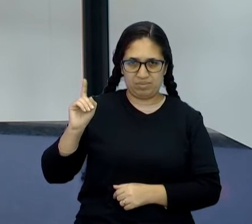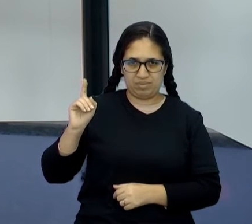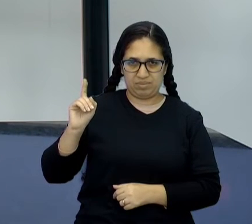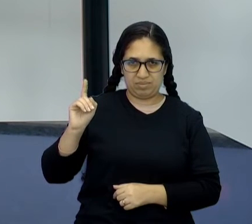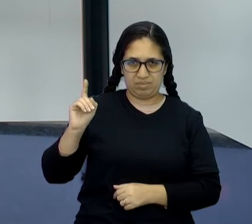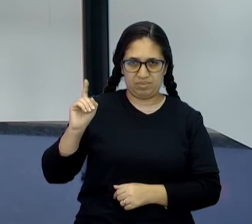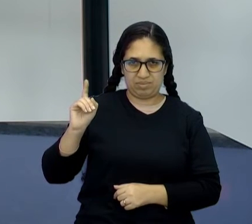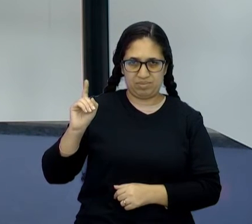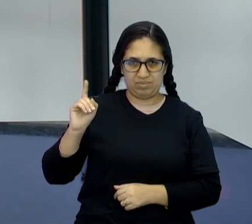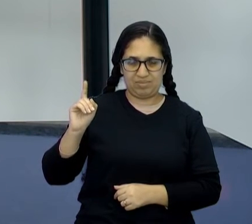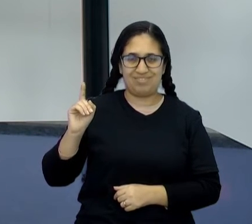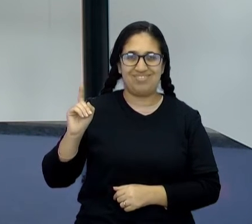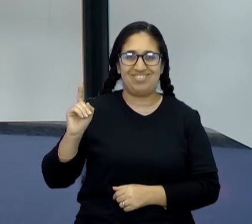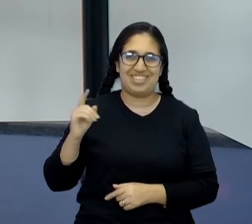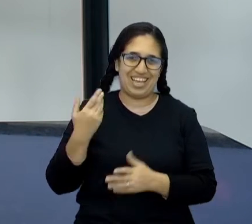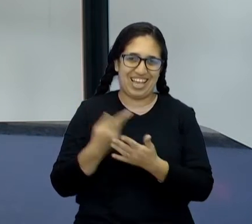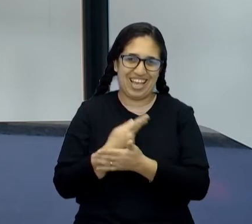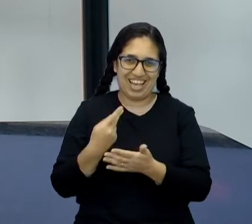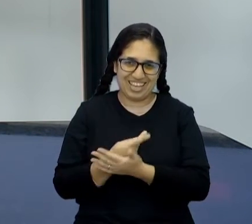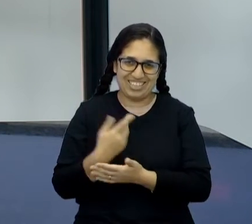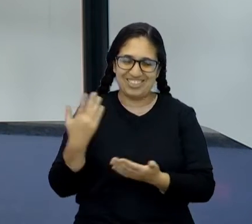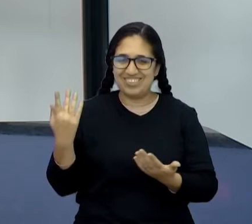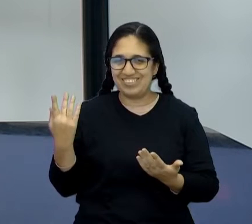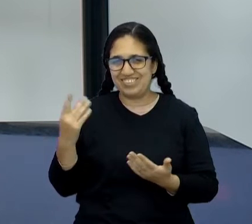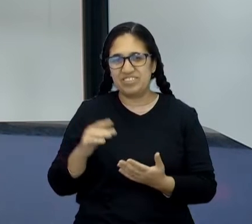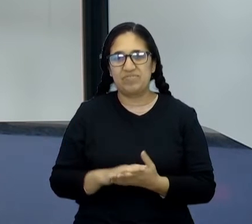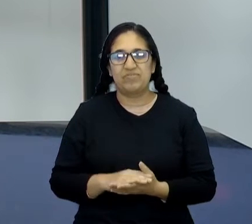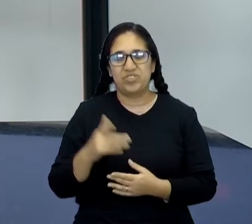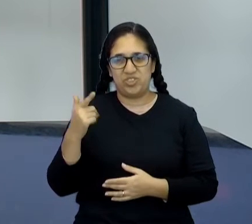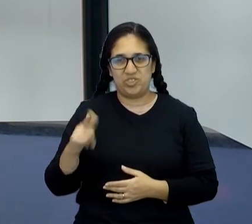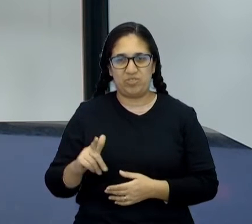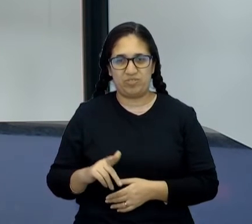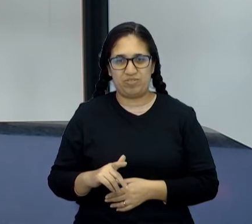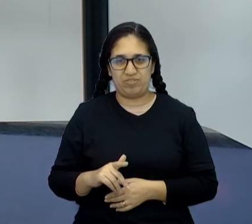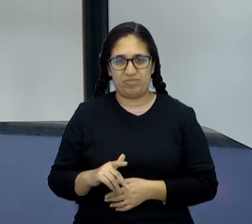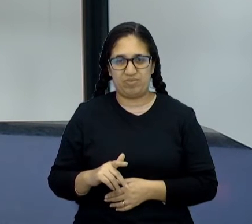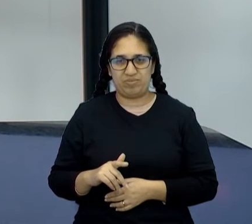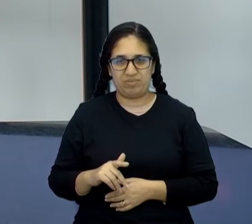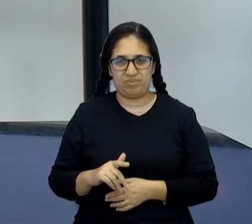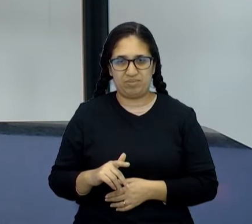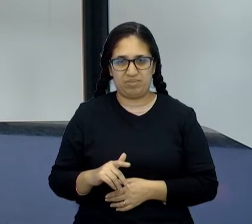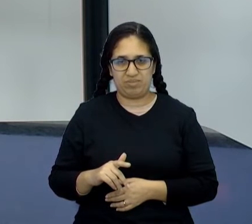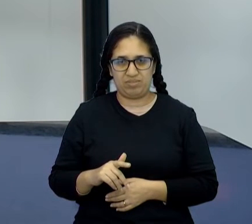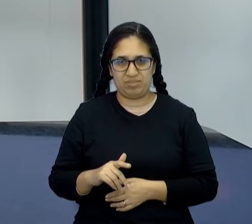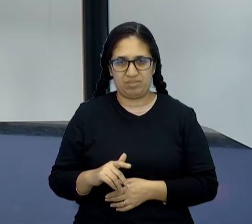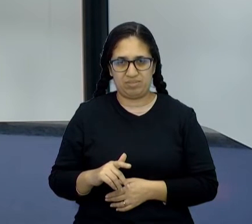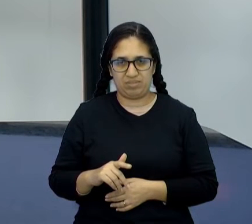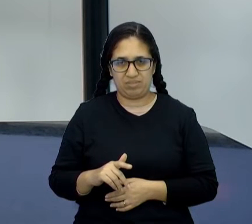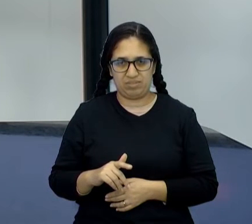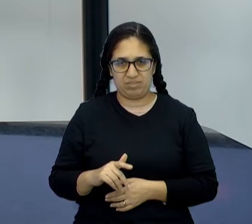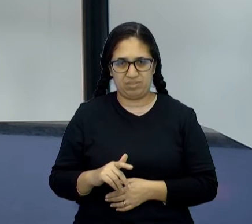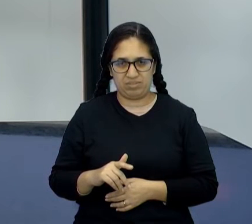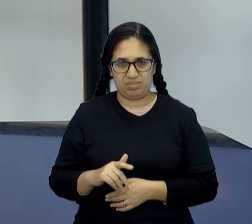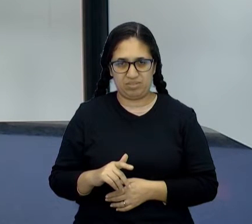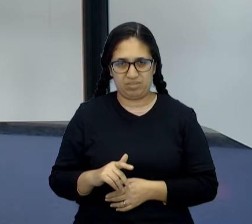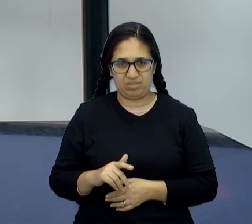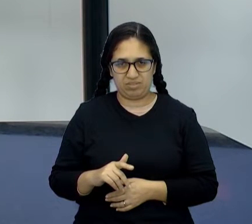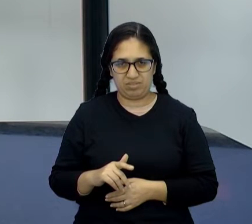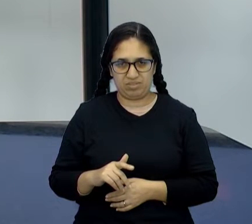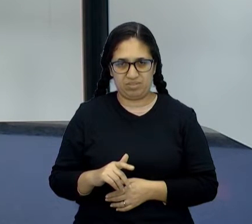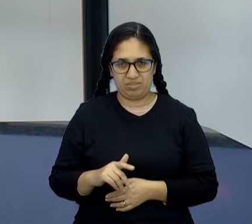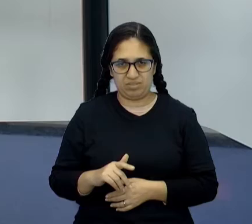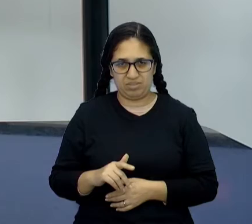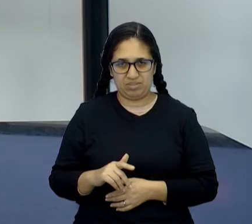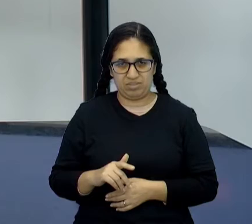Coloquei do lado errado, viu? Que dá que ele repele, né? Iguais repele. Então, vamos pôr aqui de novo.